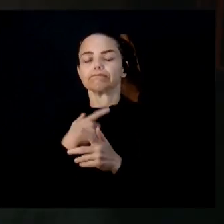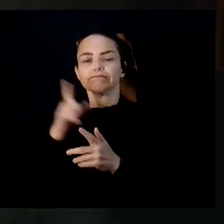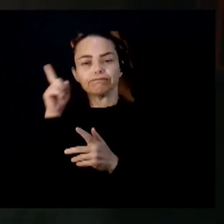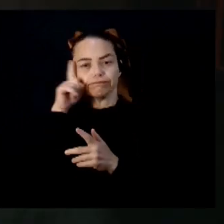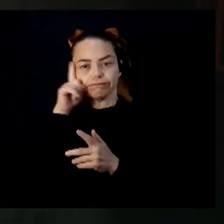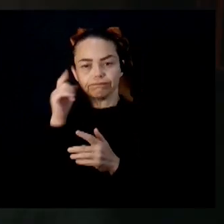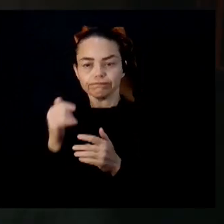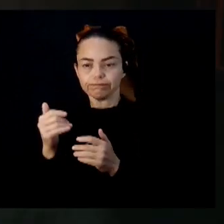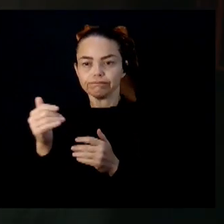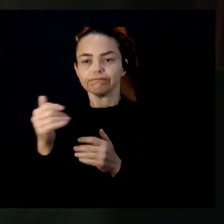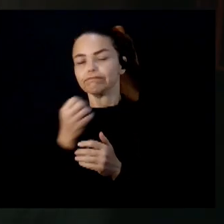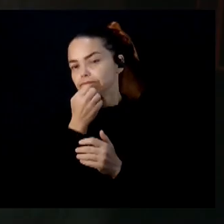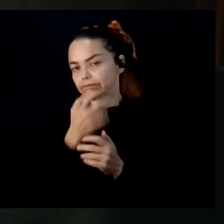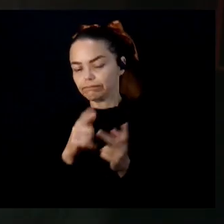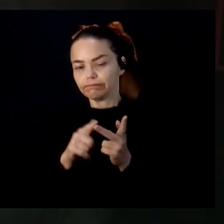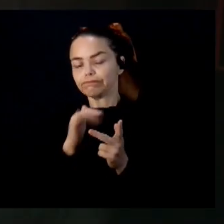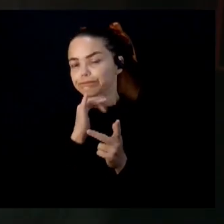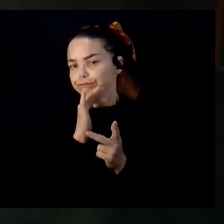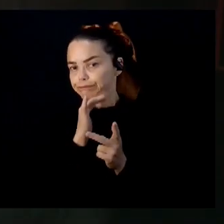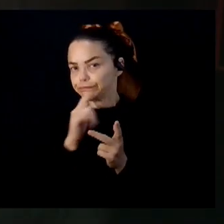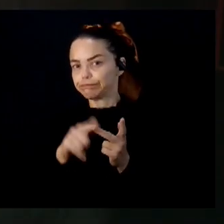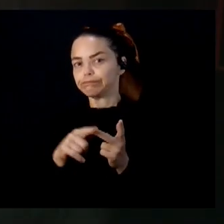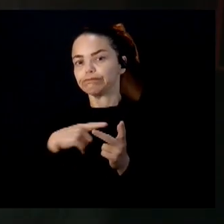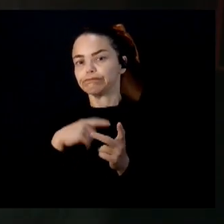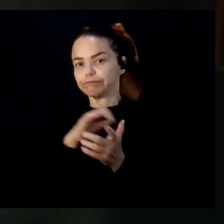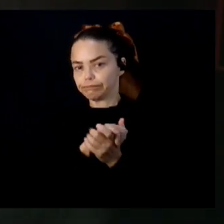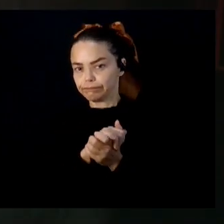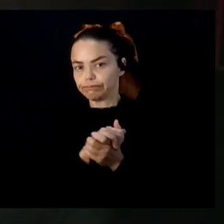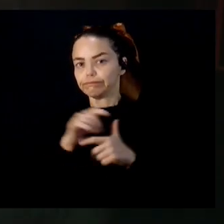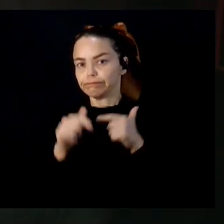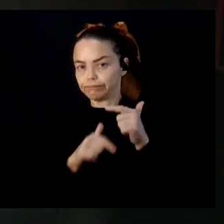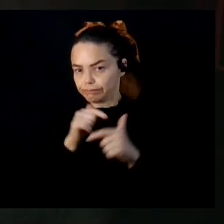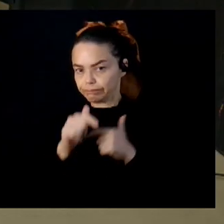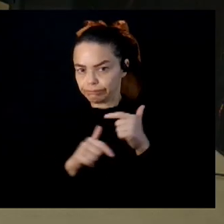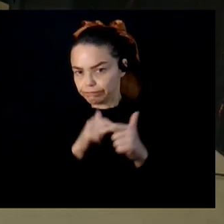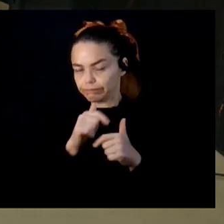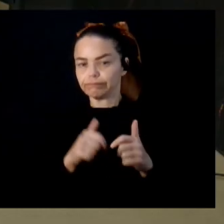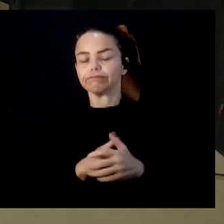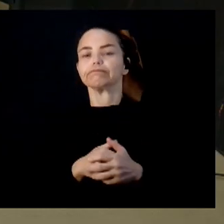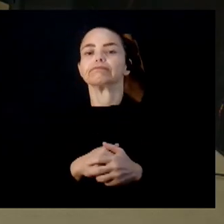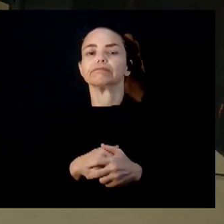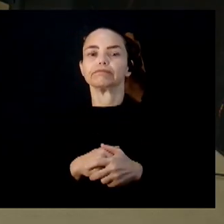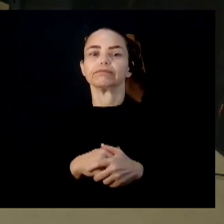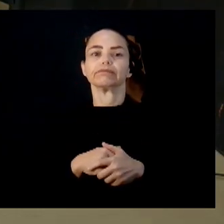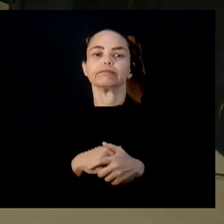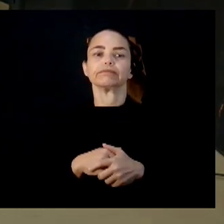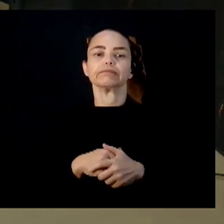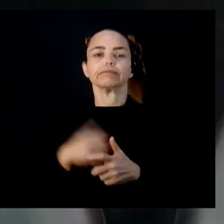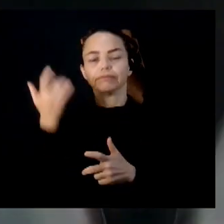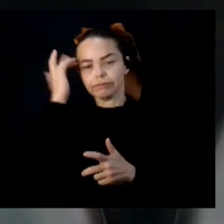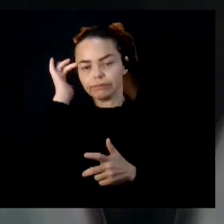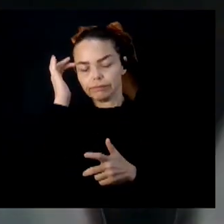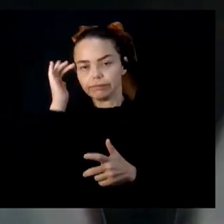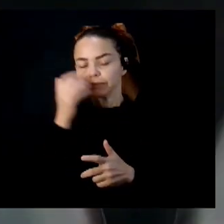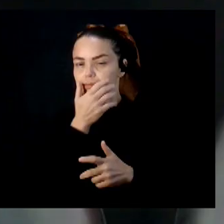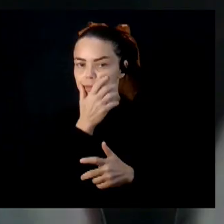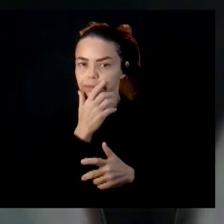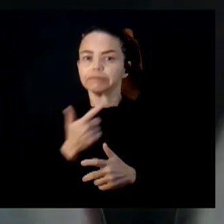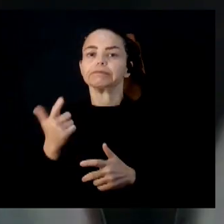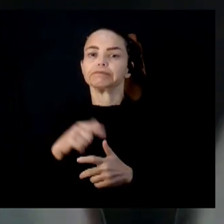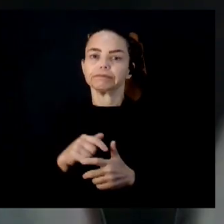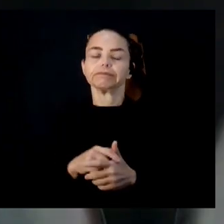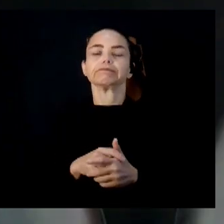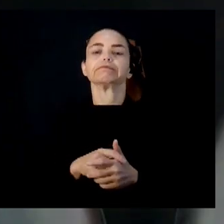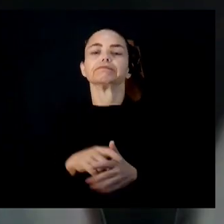Isso é bom ou não? Inclusive, tem casais que até trabalham juntos. Uhum. Eu acho que entra de novo nesse conceito que a Júlia